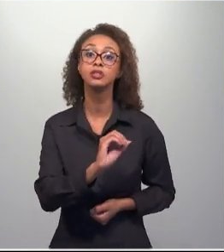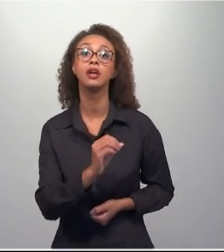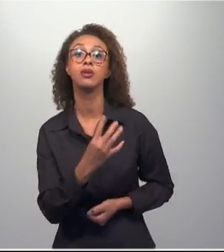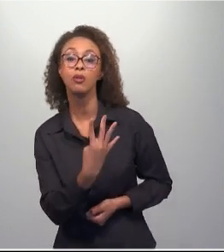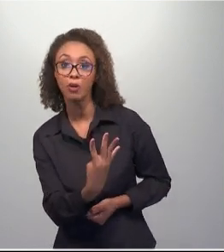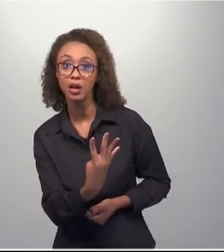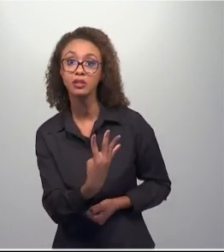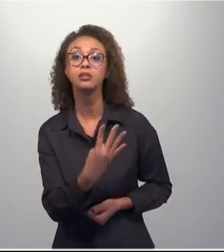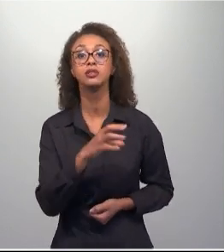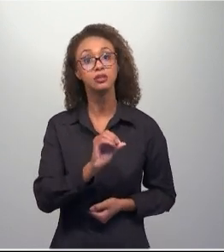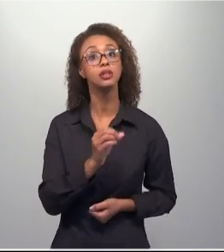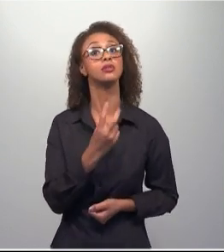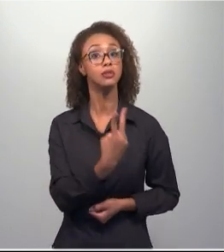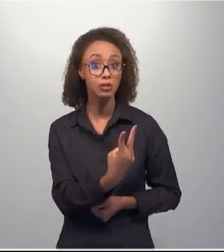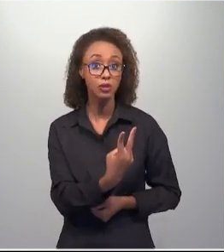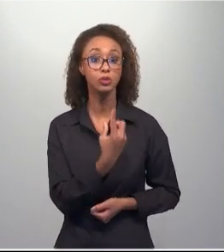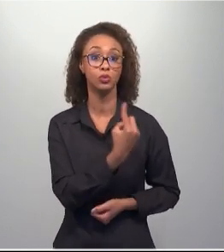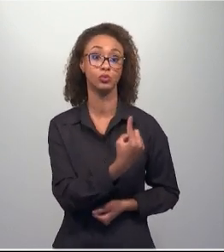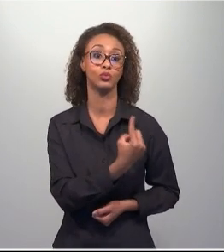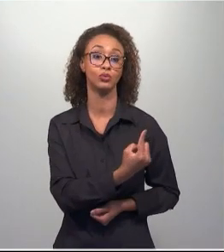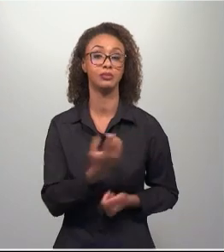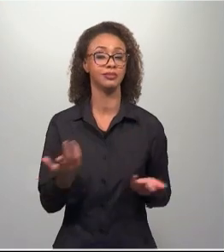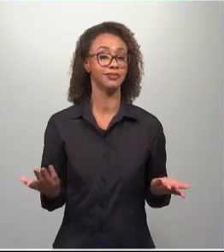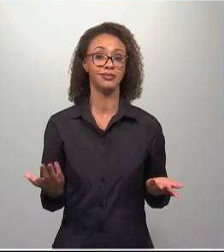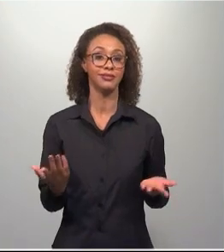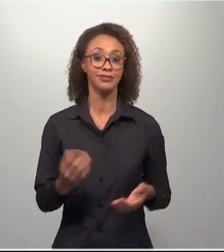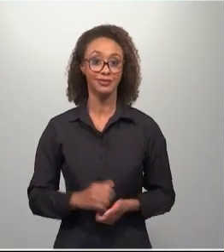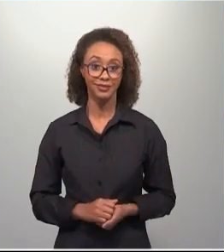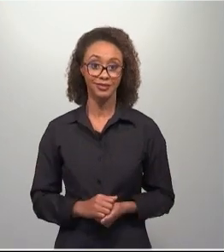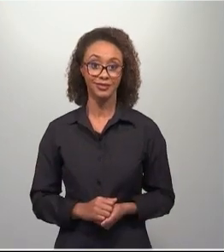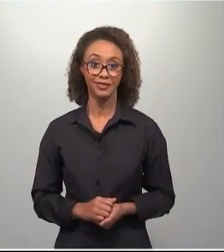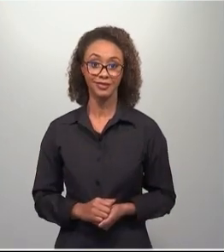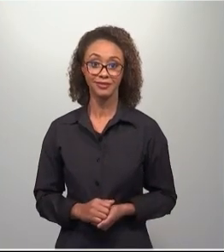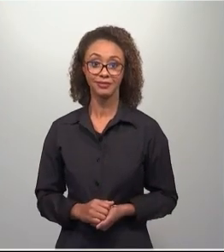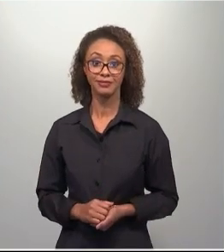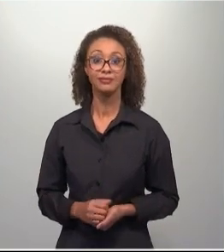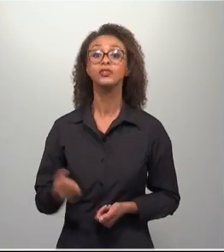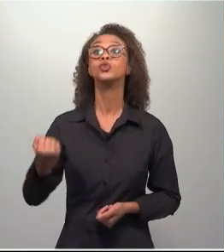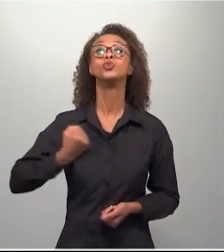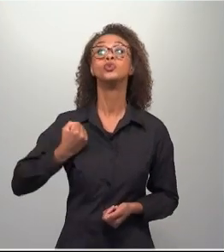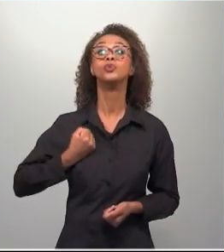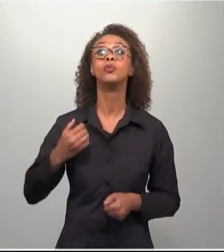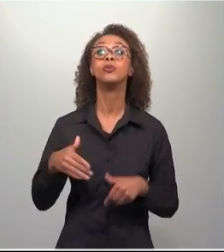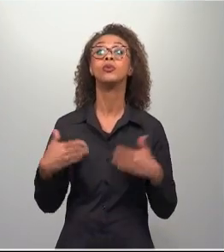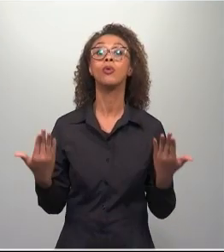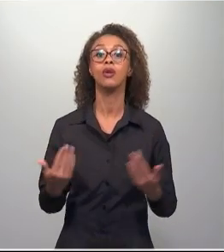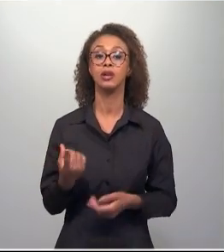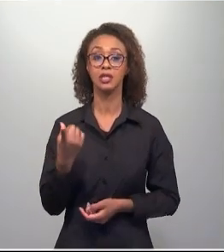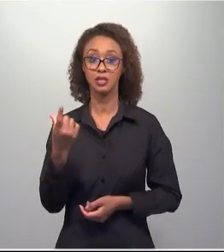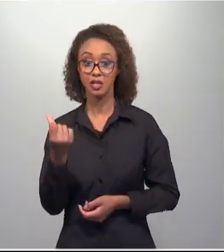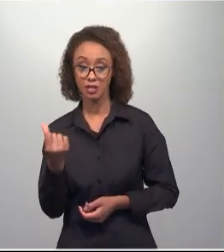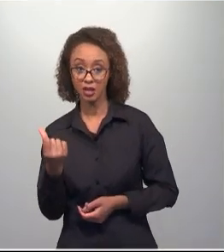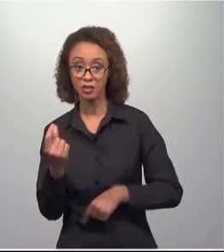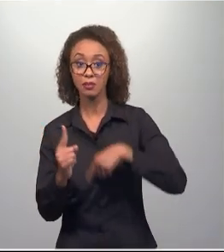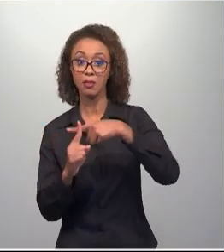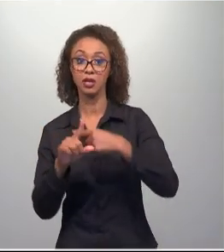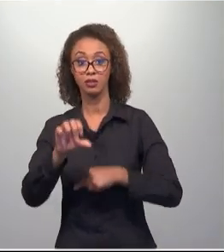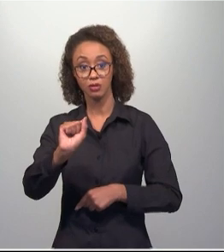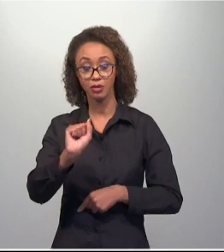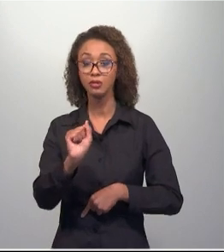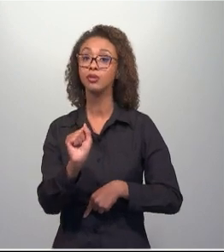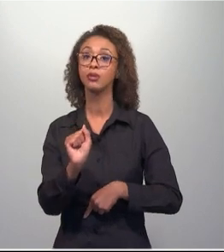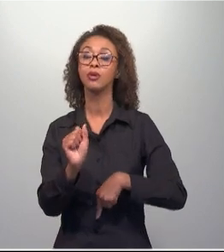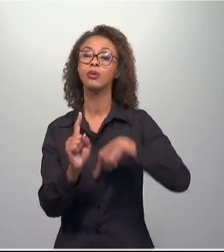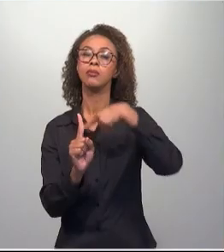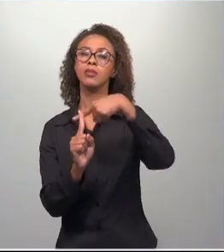02 e 11 não eu tenho lá um número que é 16 mais oito